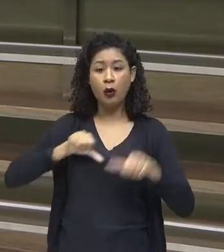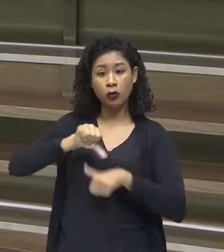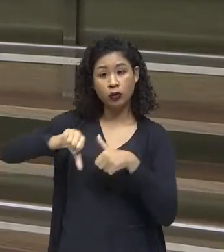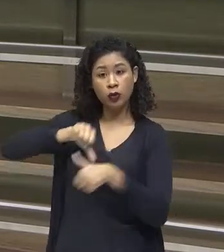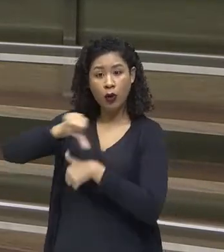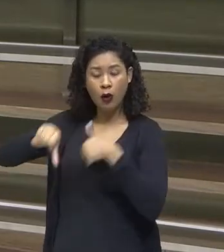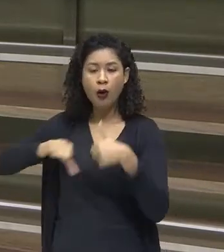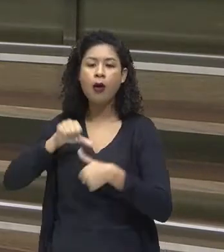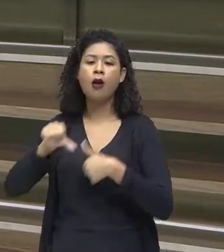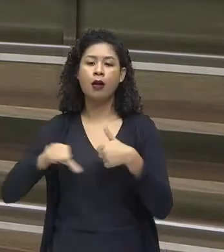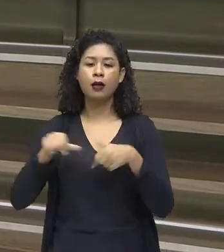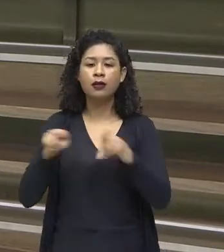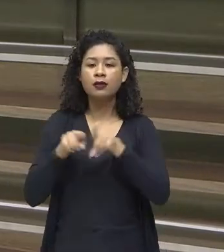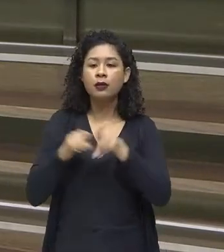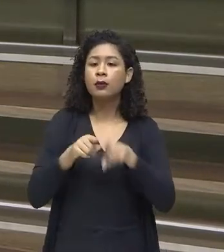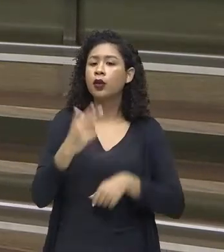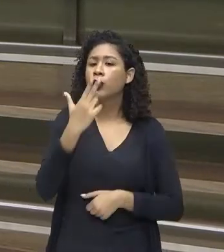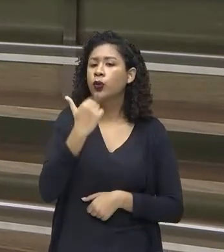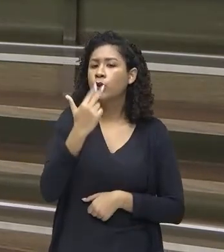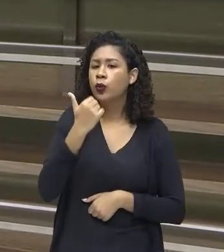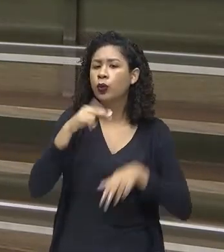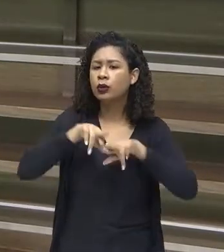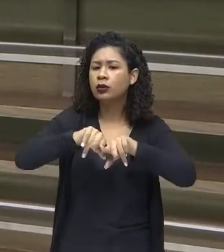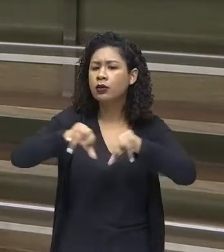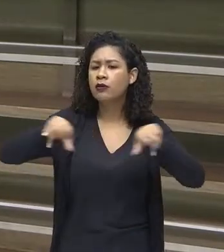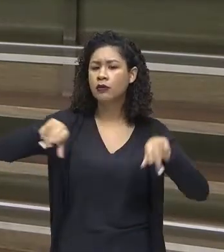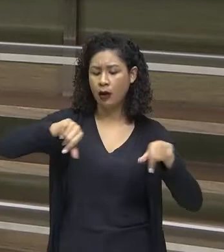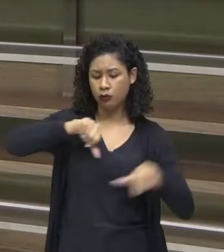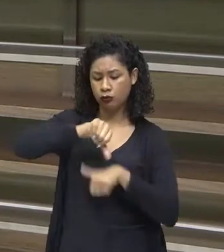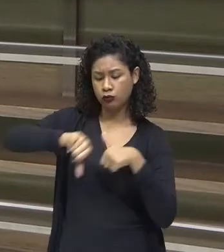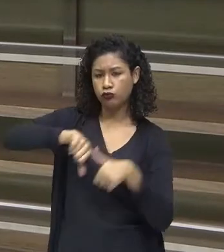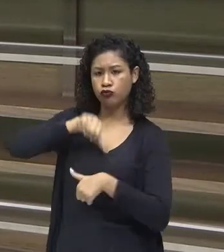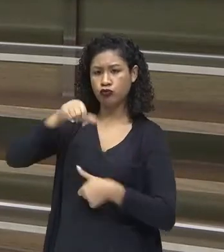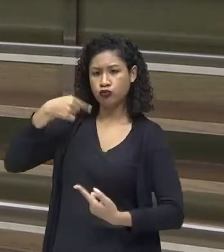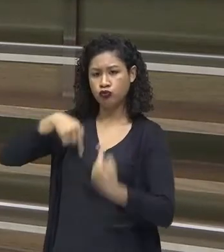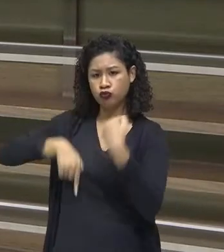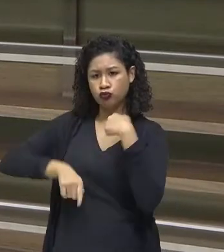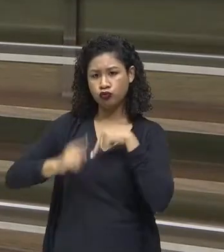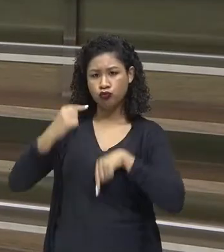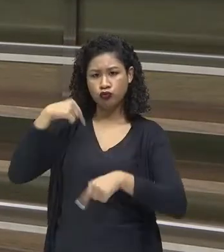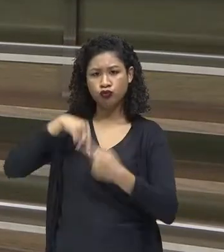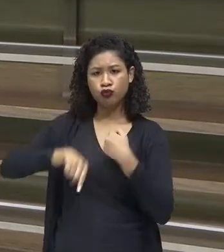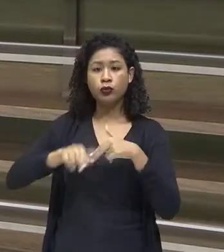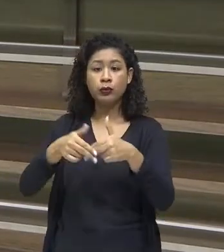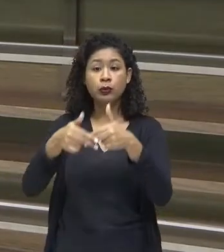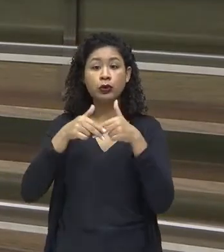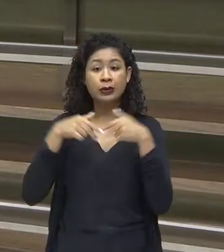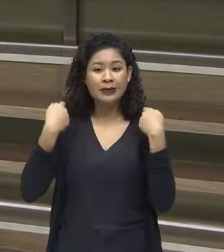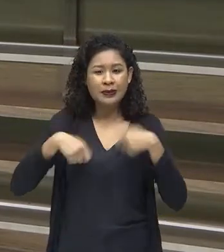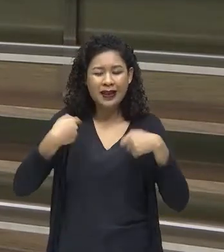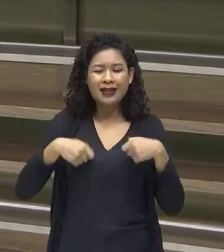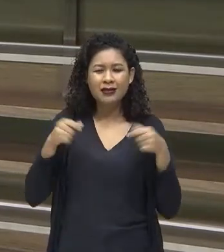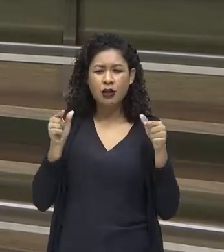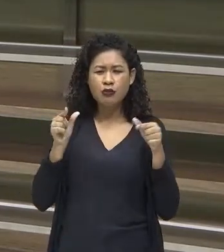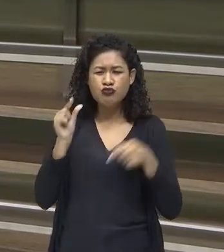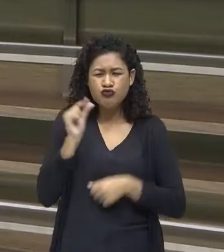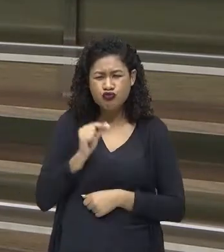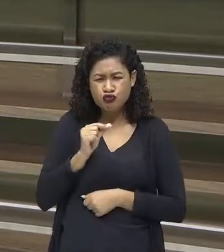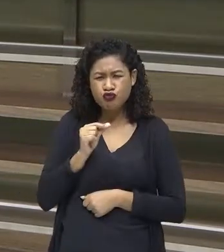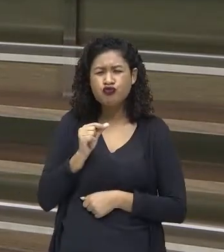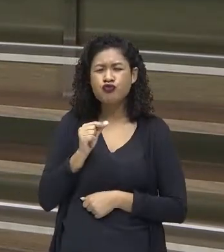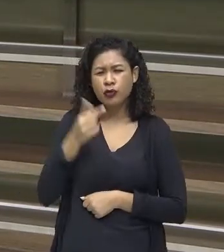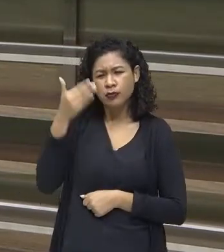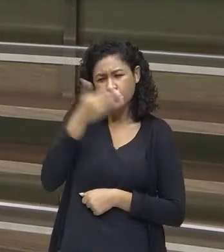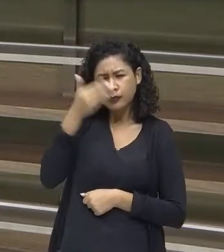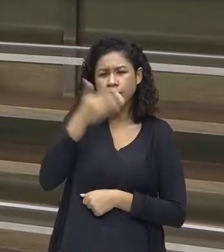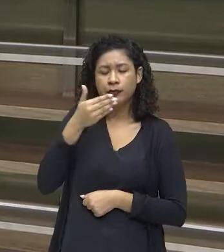nutrientes que entram ali no vaso sanguíneo, tá? Então, ele precisa realmente ser ali menor, né, ter um calibre menor para realizar